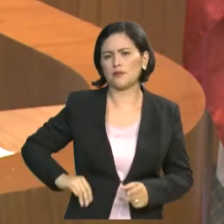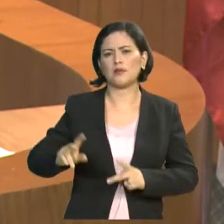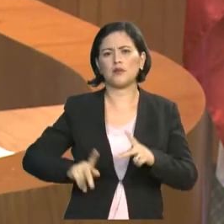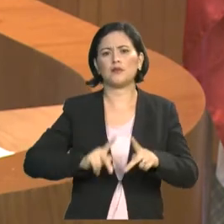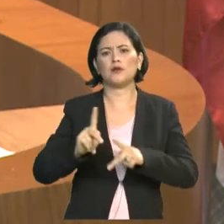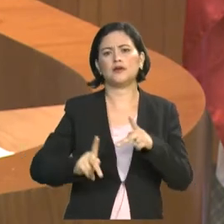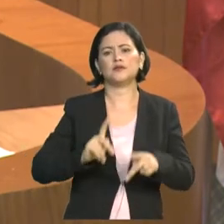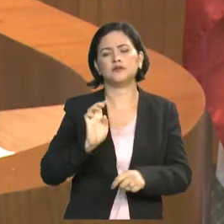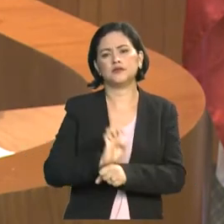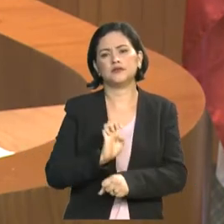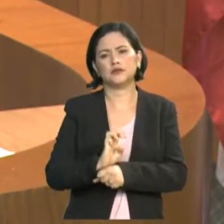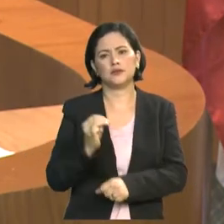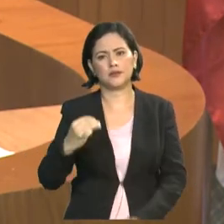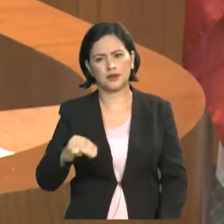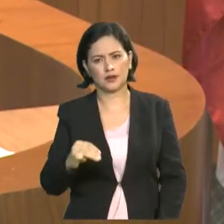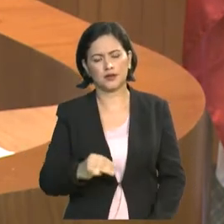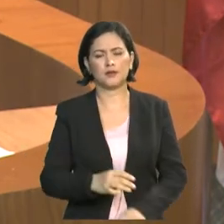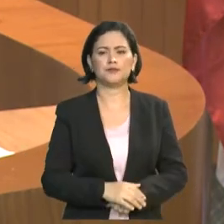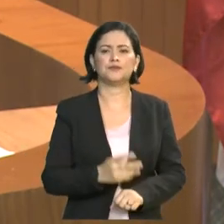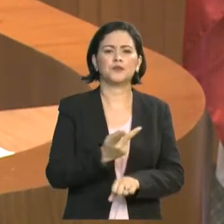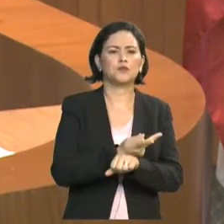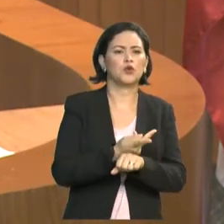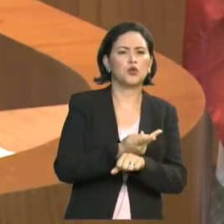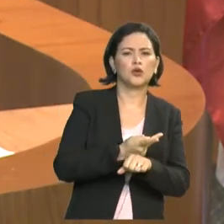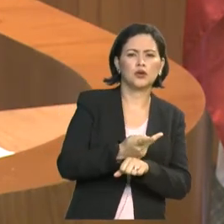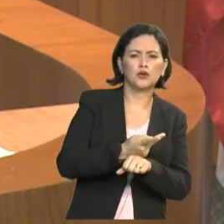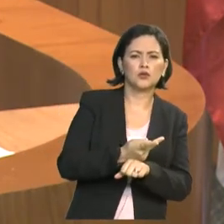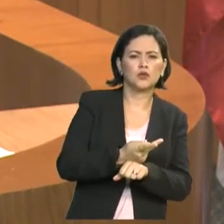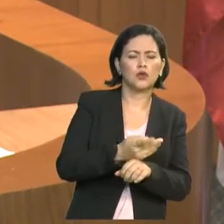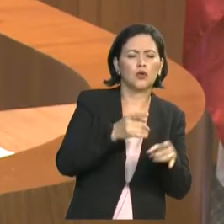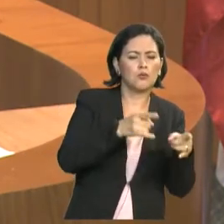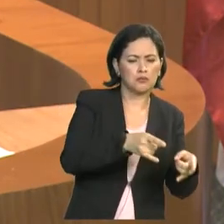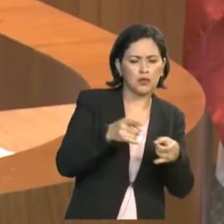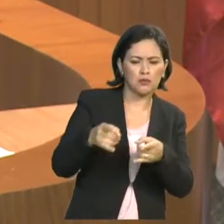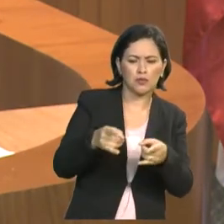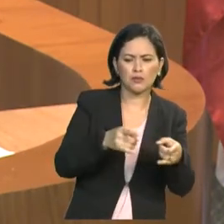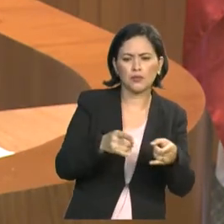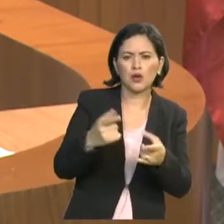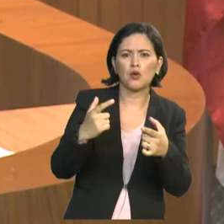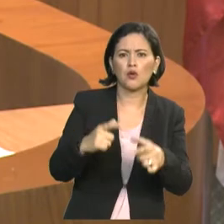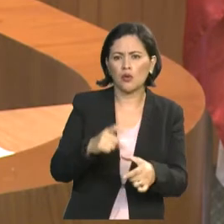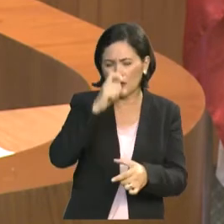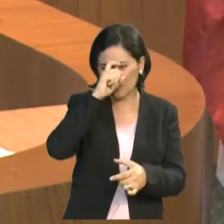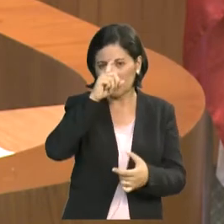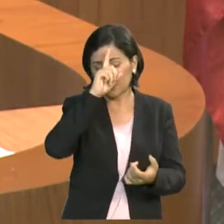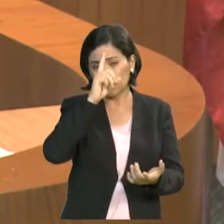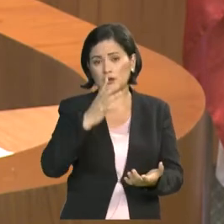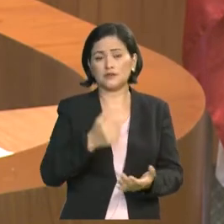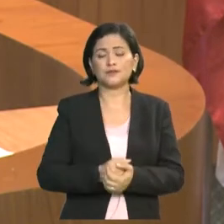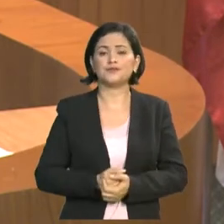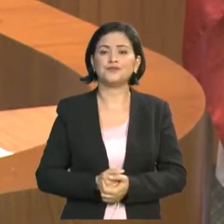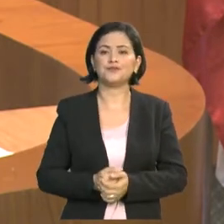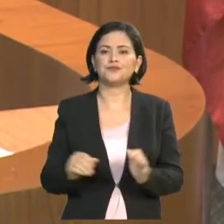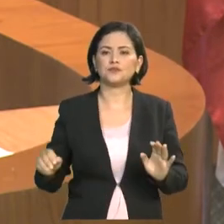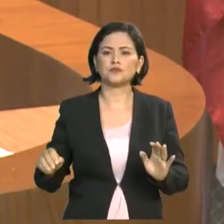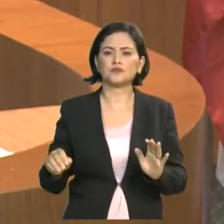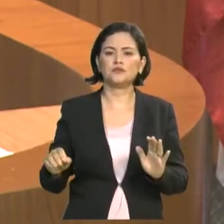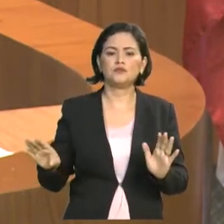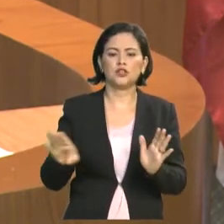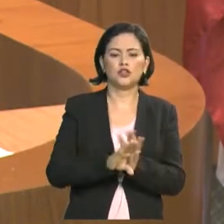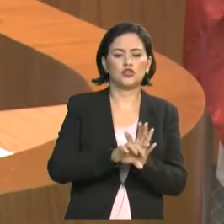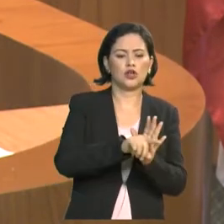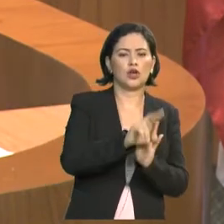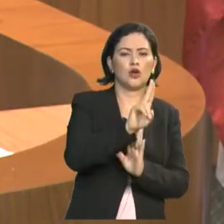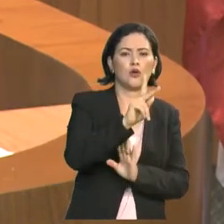do Maranhão, na busca de um leito. Ao chegar na UPA e não ter o atendimento, ficar aguardando dentro de uma